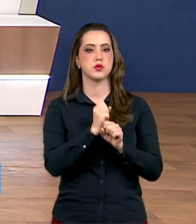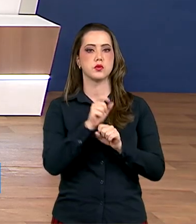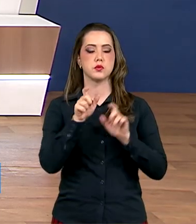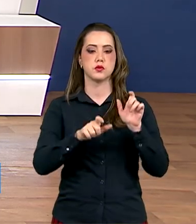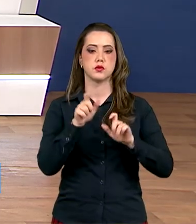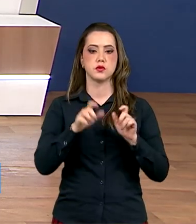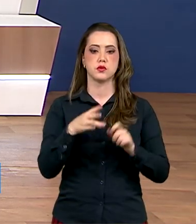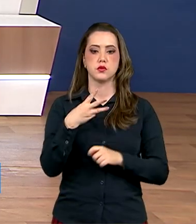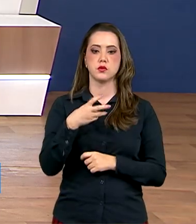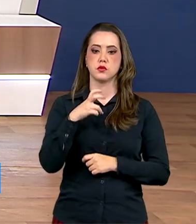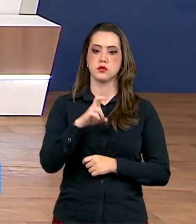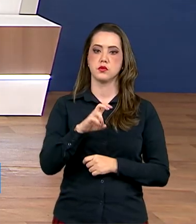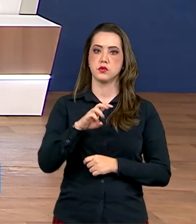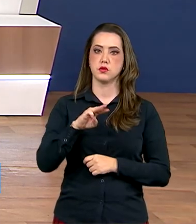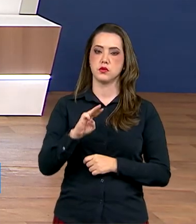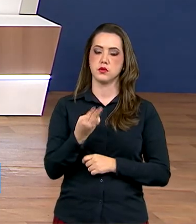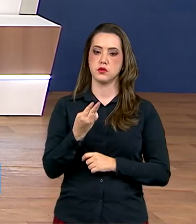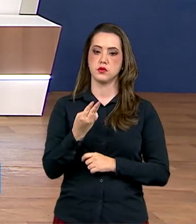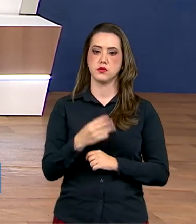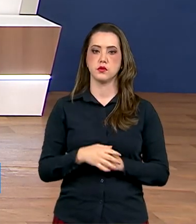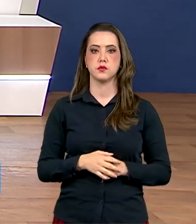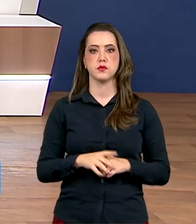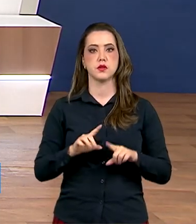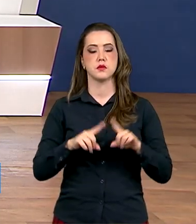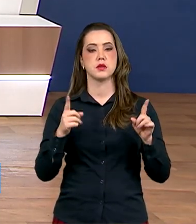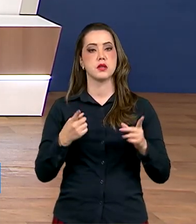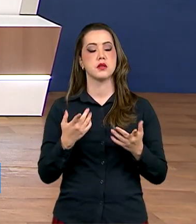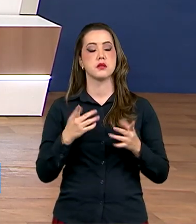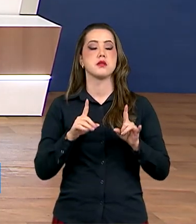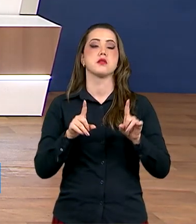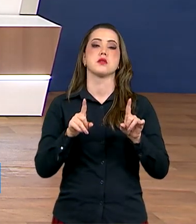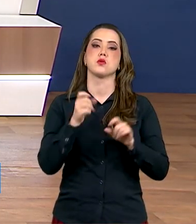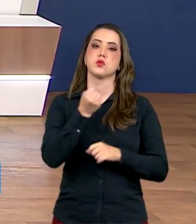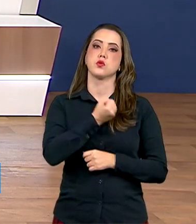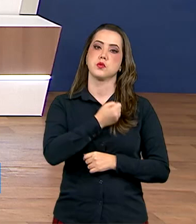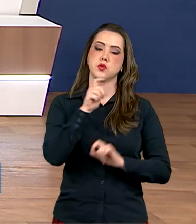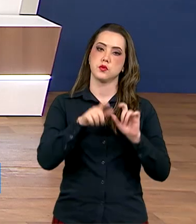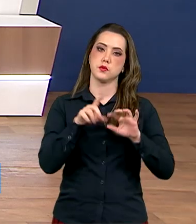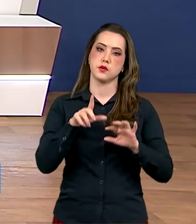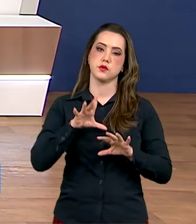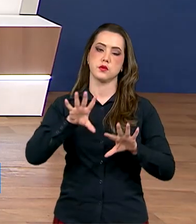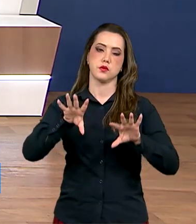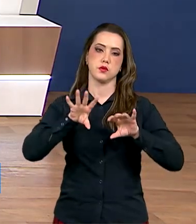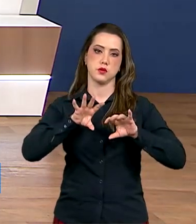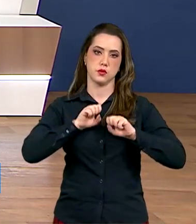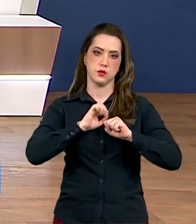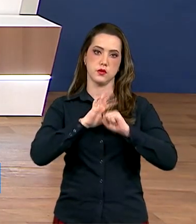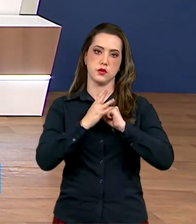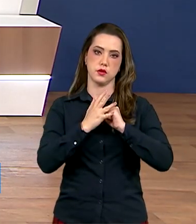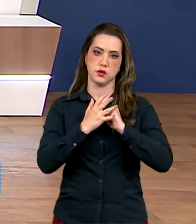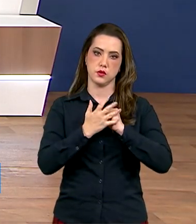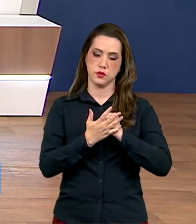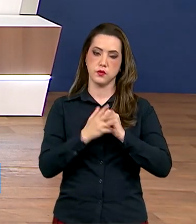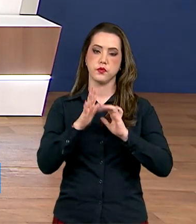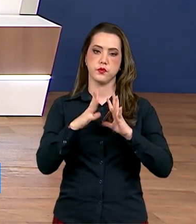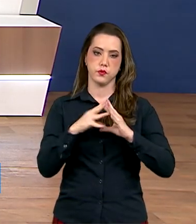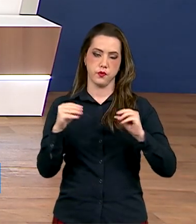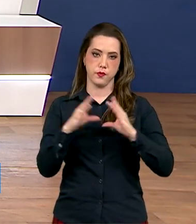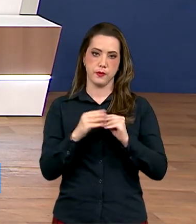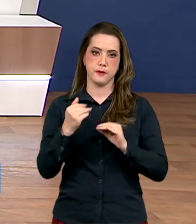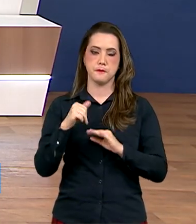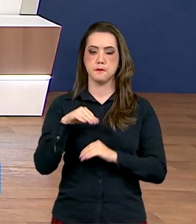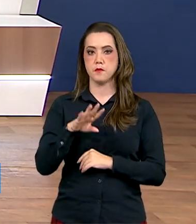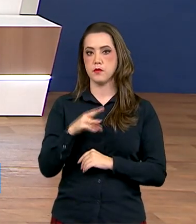dos 35 milhões. Em contrapartida, o número de pessoas que tiveram a doença e se recuperaram já passa